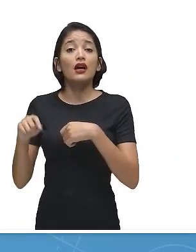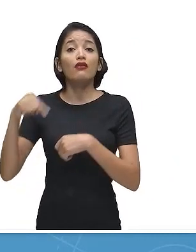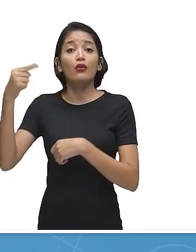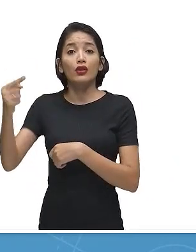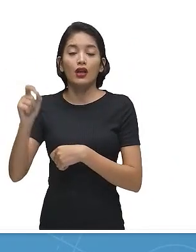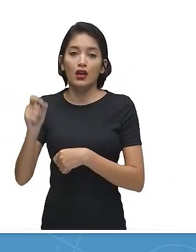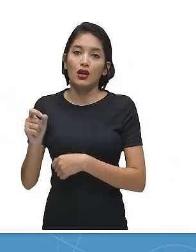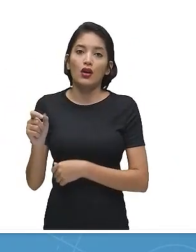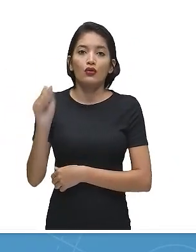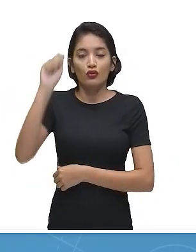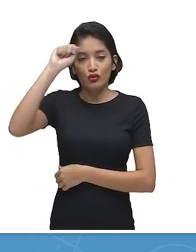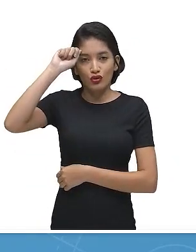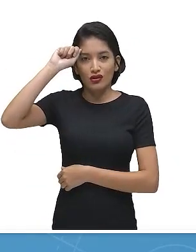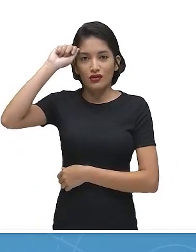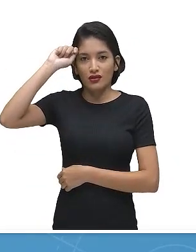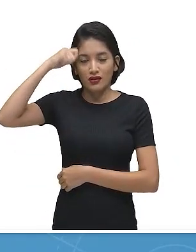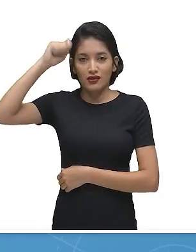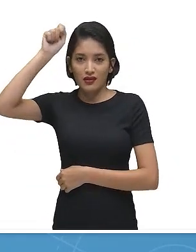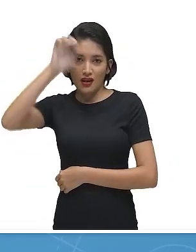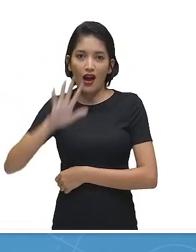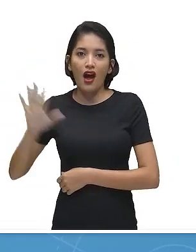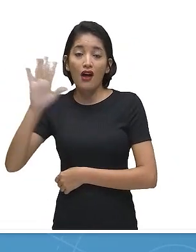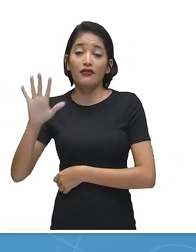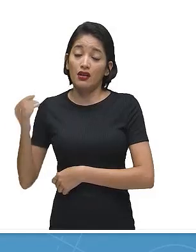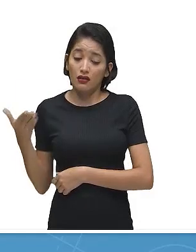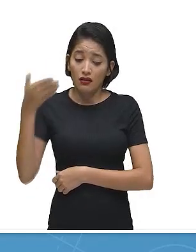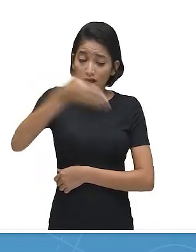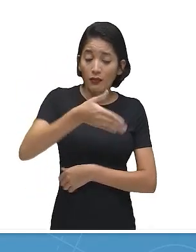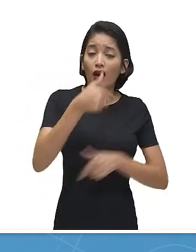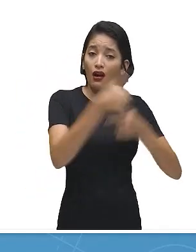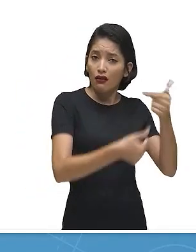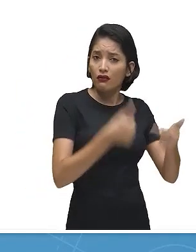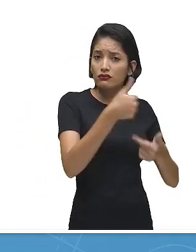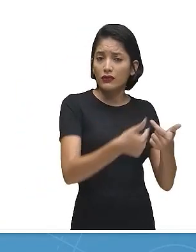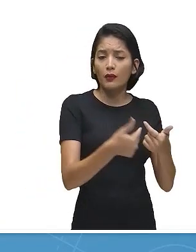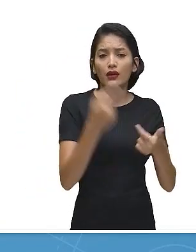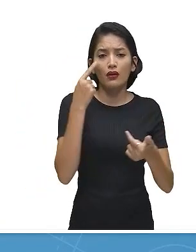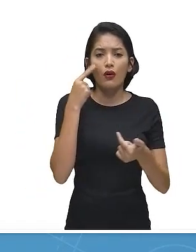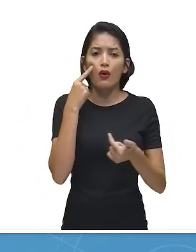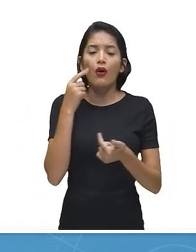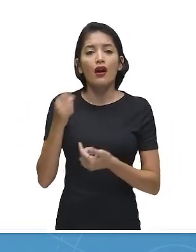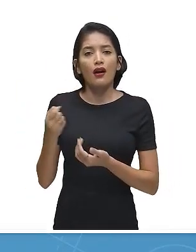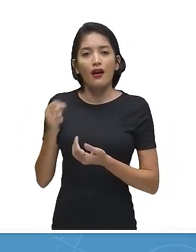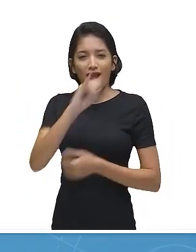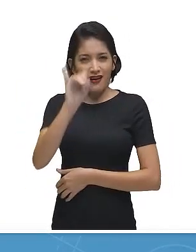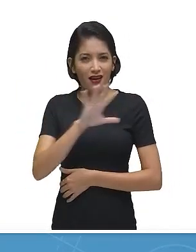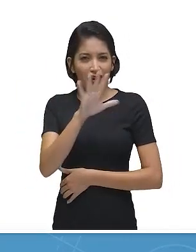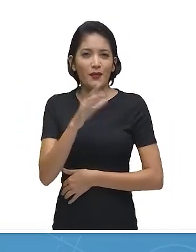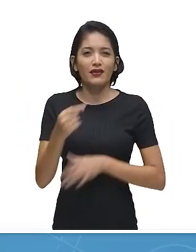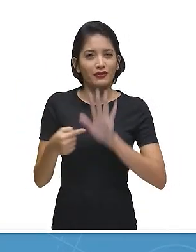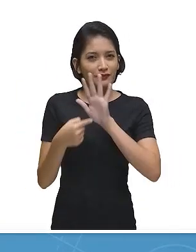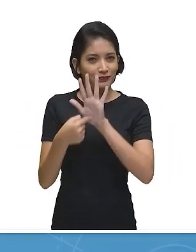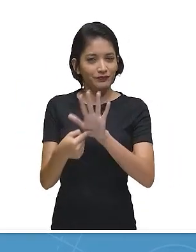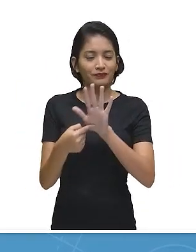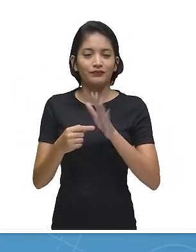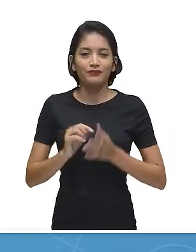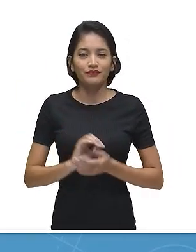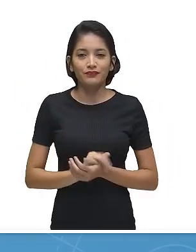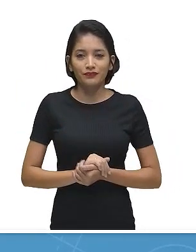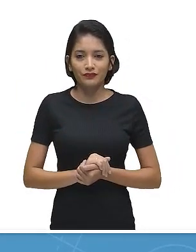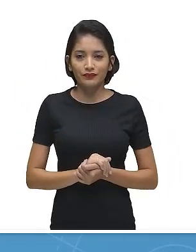engenho de açúcar. E para isso ele precisava da mão de obra. Muitas vezes os indígenas não conseguiram explorar a mão de